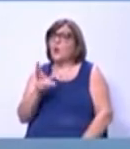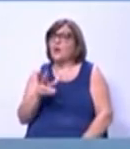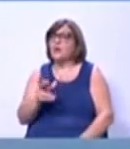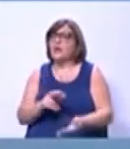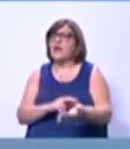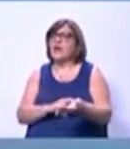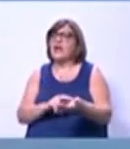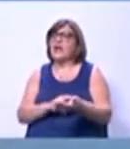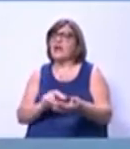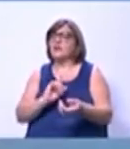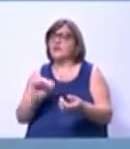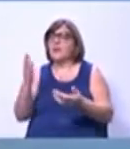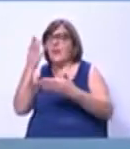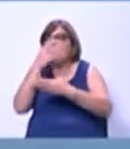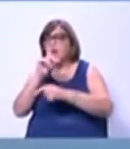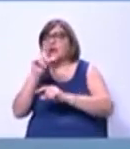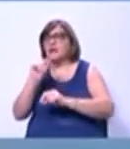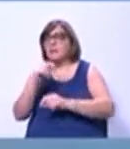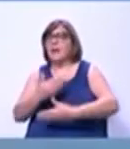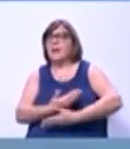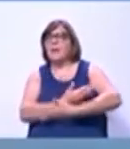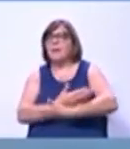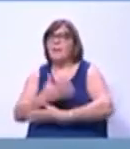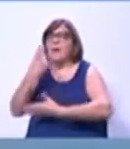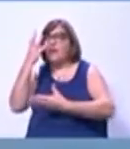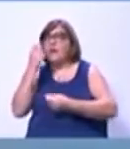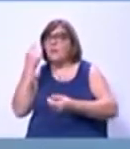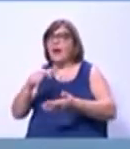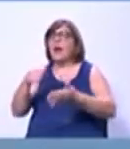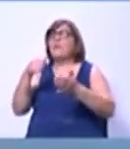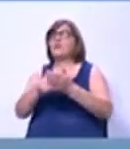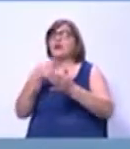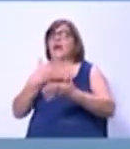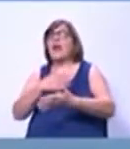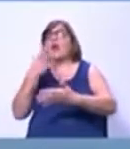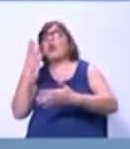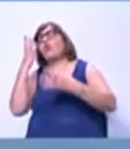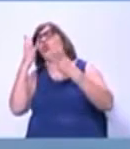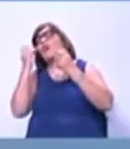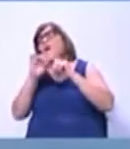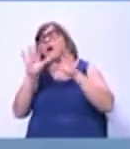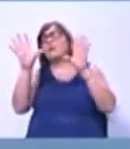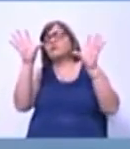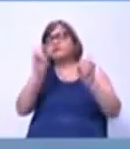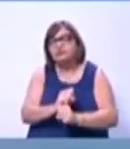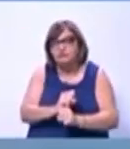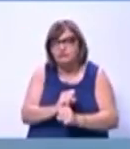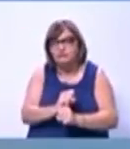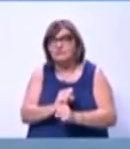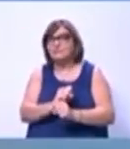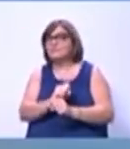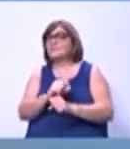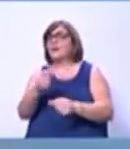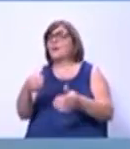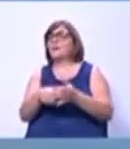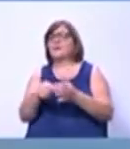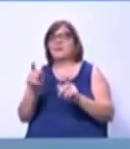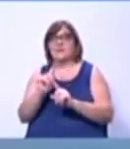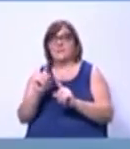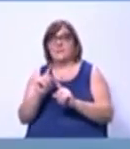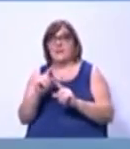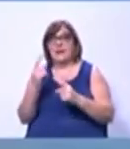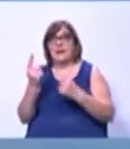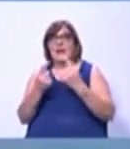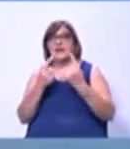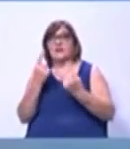ritmo circadiano. E ao mesmo tempo queremos que o bebê durma, não é? Que tenha ali um botão e apague. E eles não vêm com esses botões. Portanto,